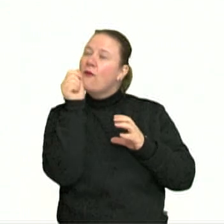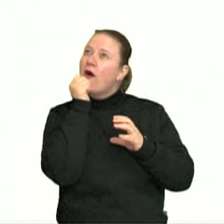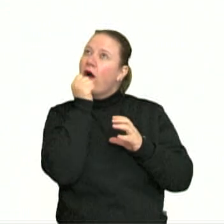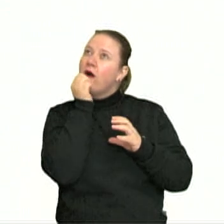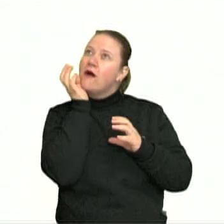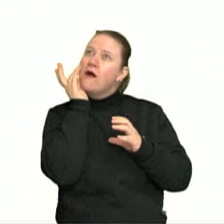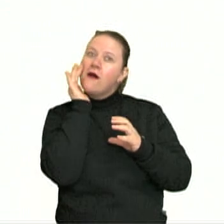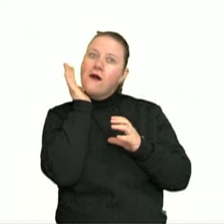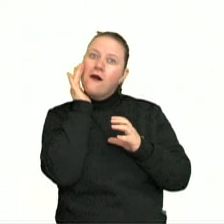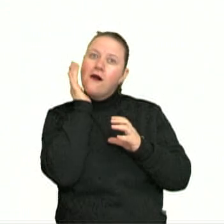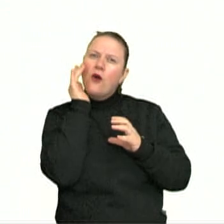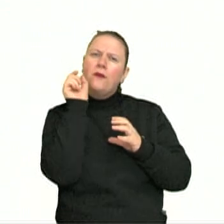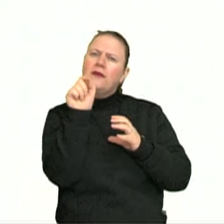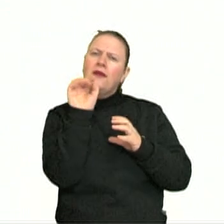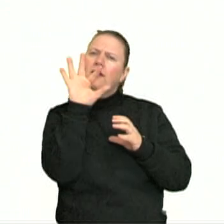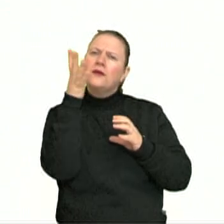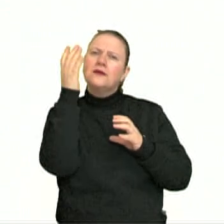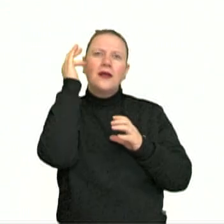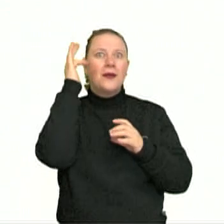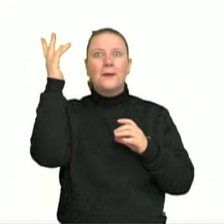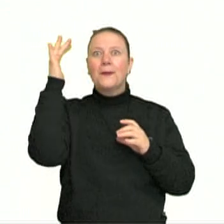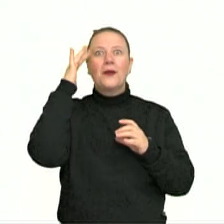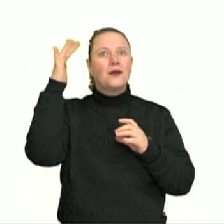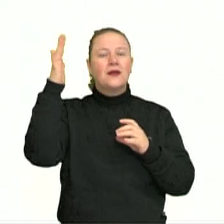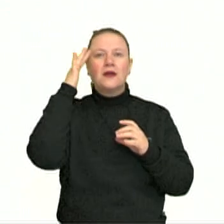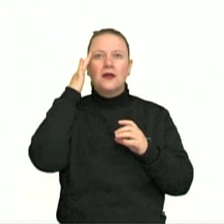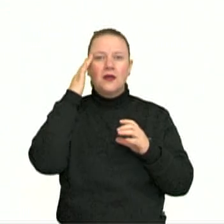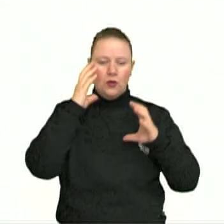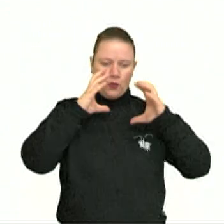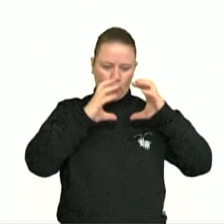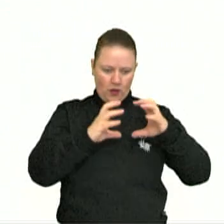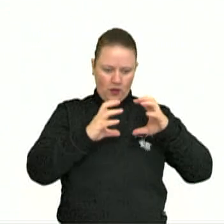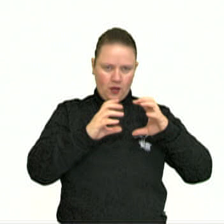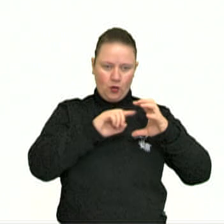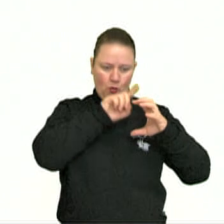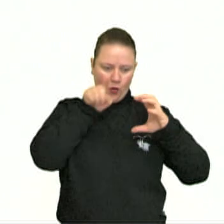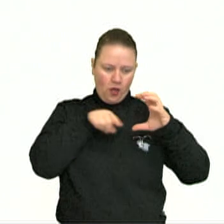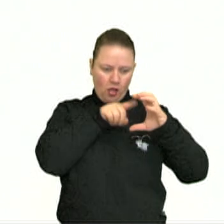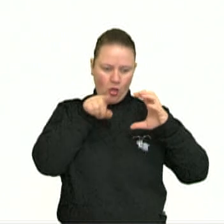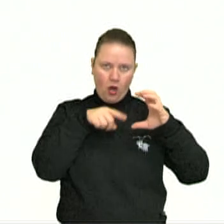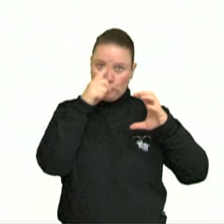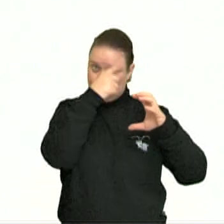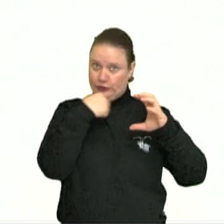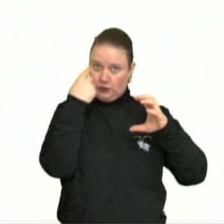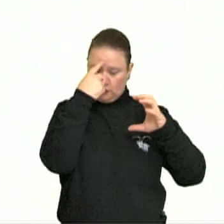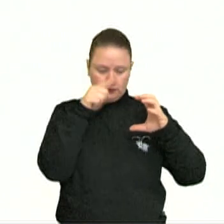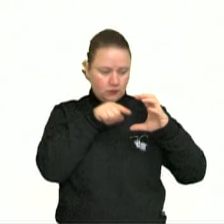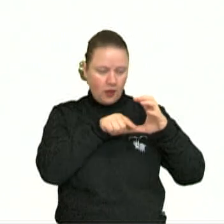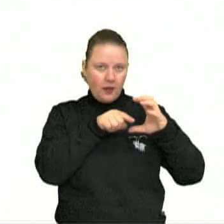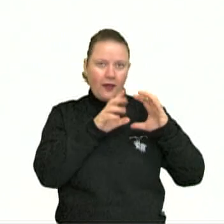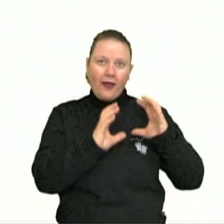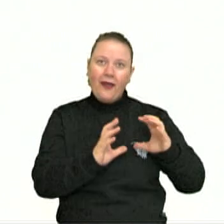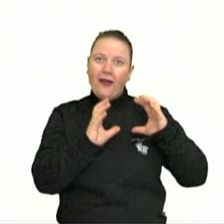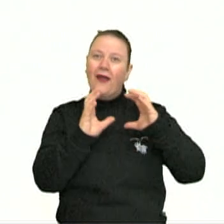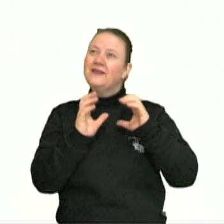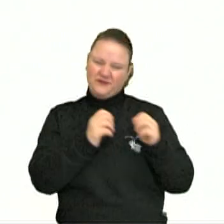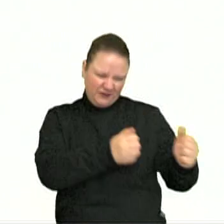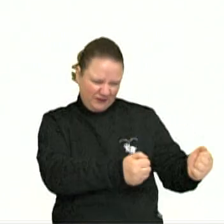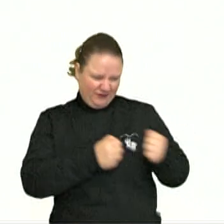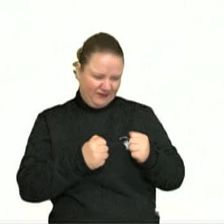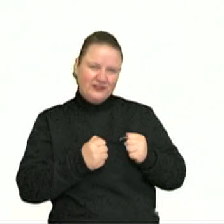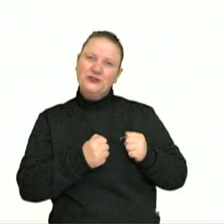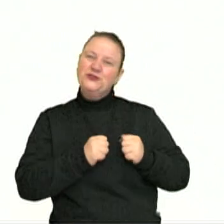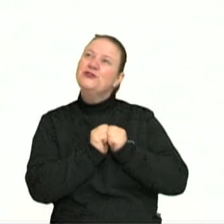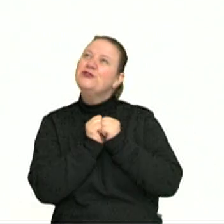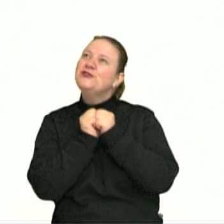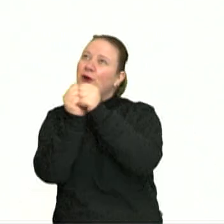Beleza, vamos usar a imaginação, certo? Eu fui lá, peguei esse relógio e levei para a Lua. O que